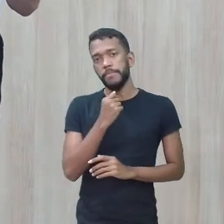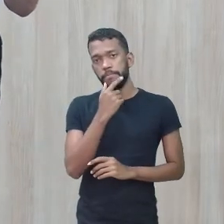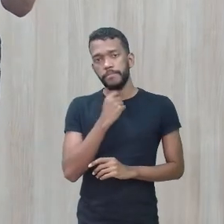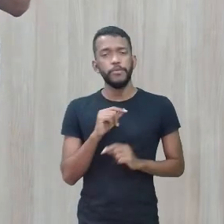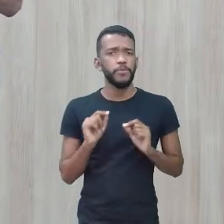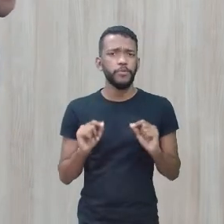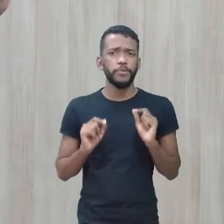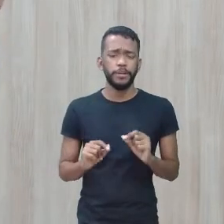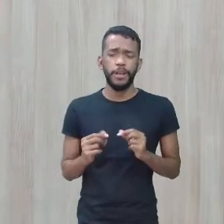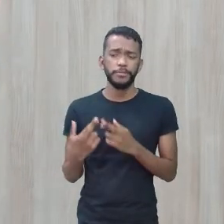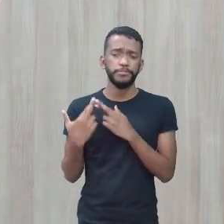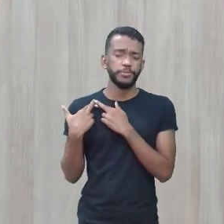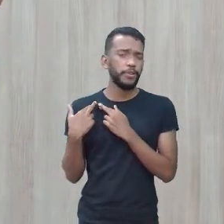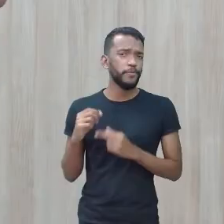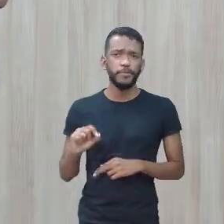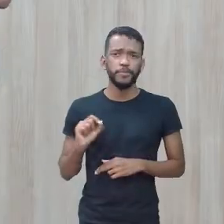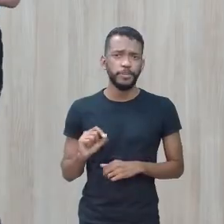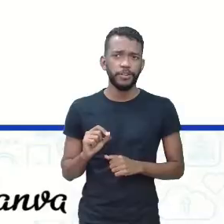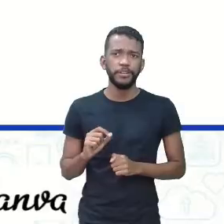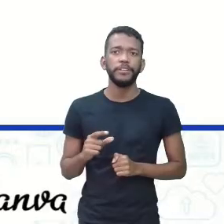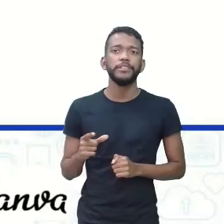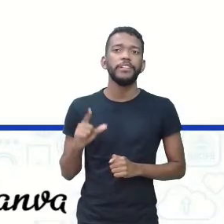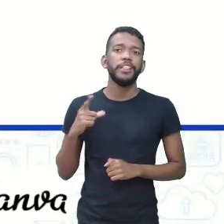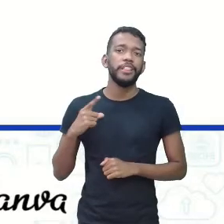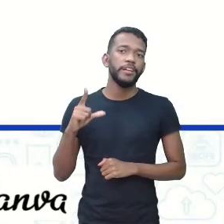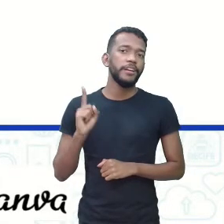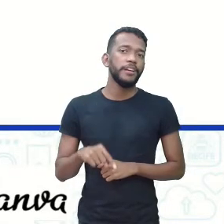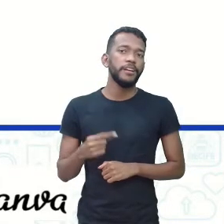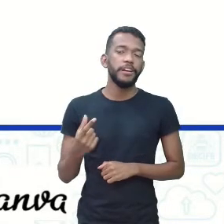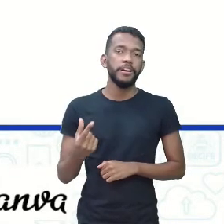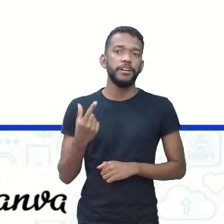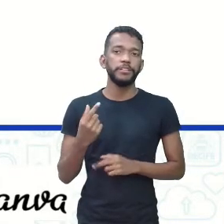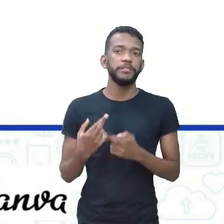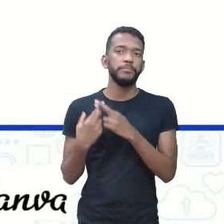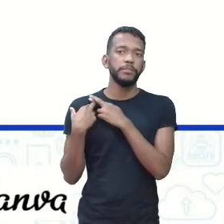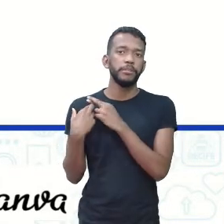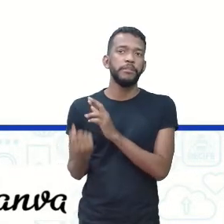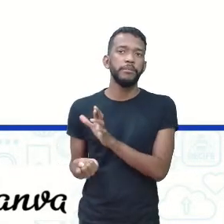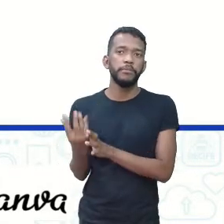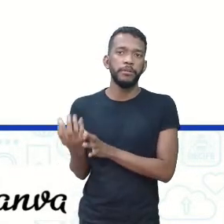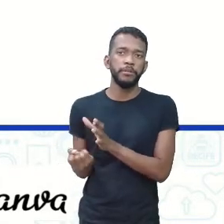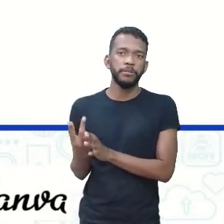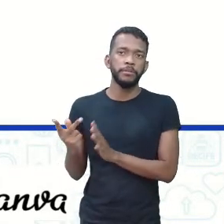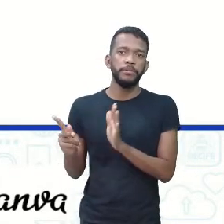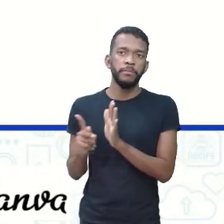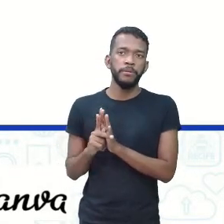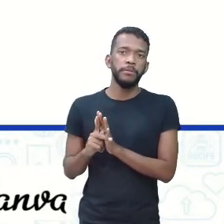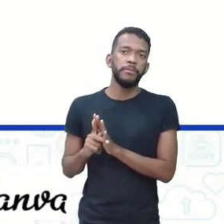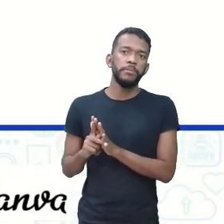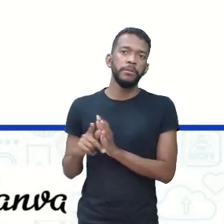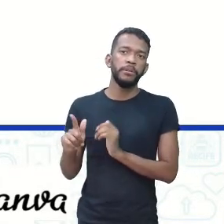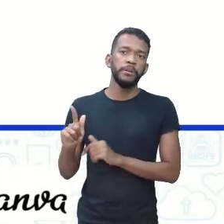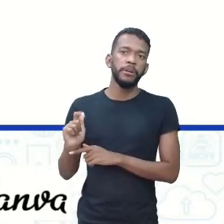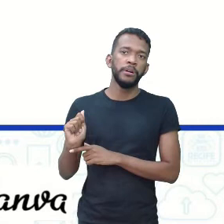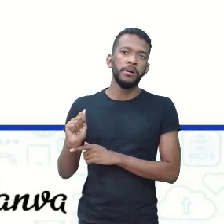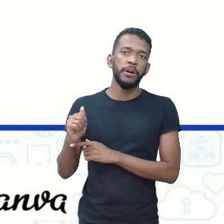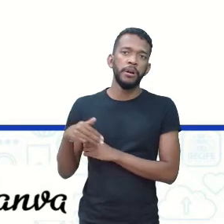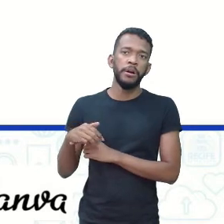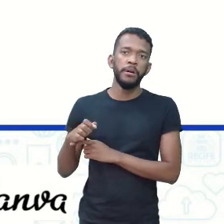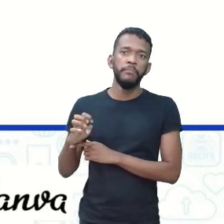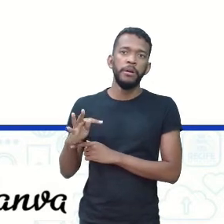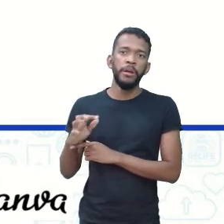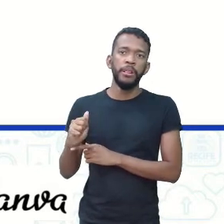que é que ele é responsável? Ele é responsável por produzir o gameta masculino